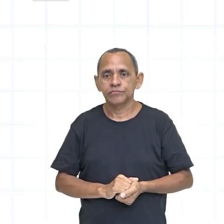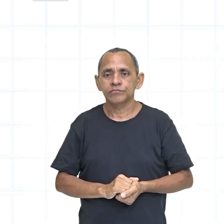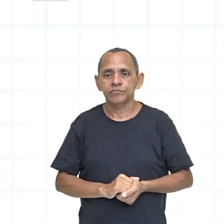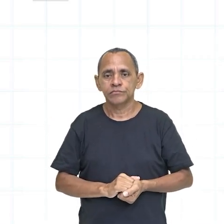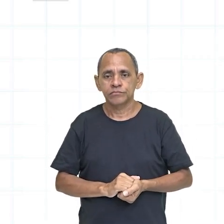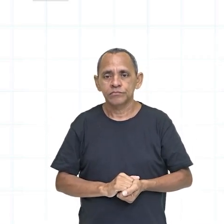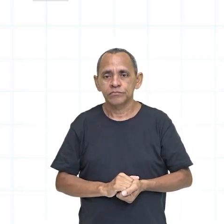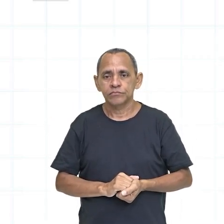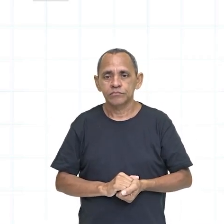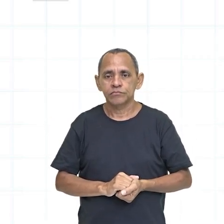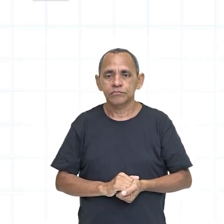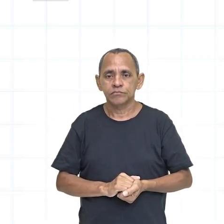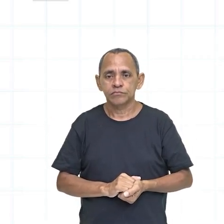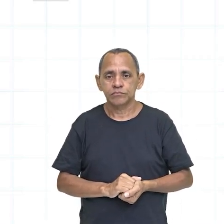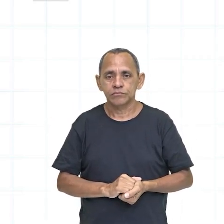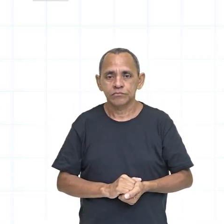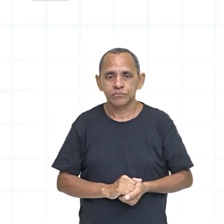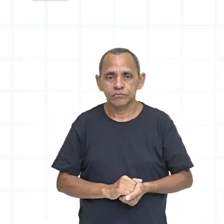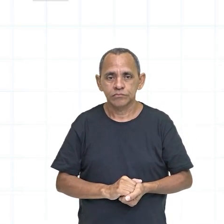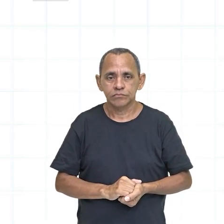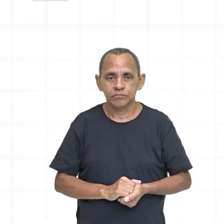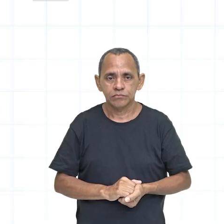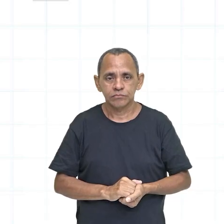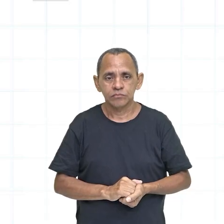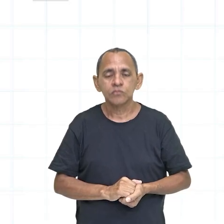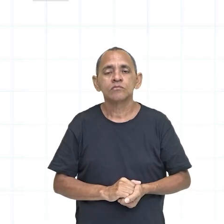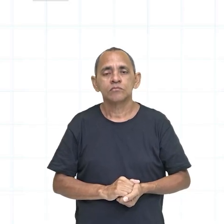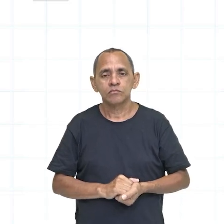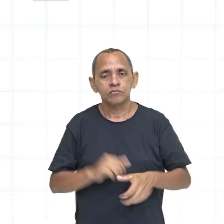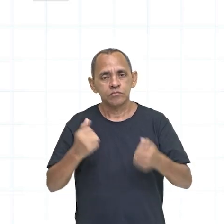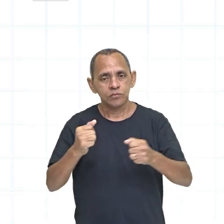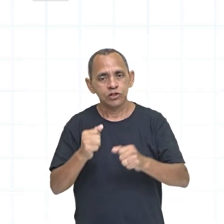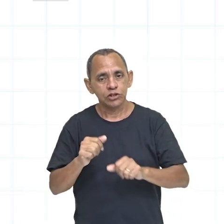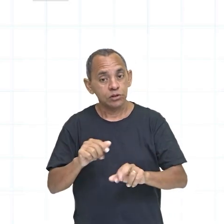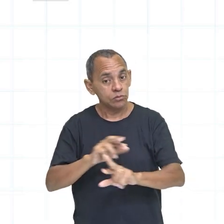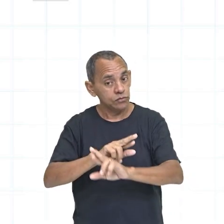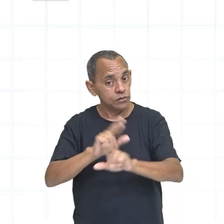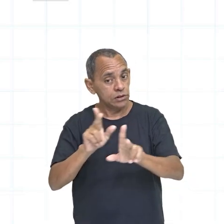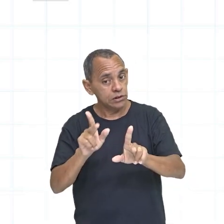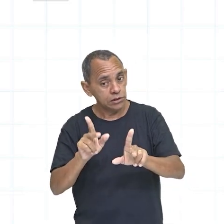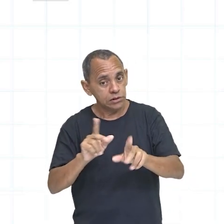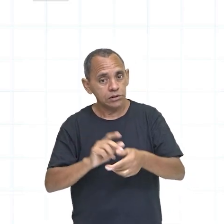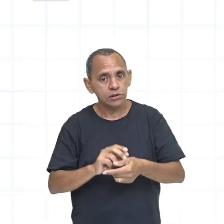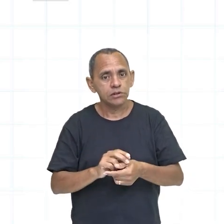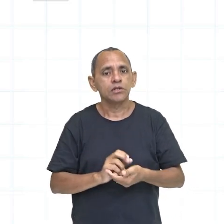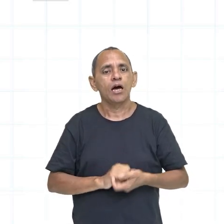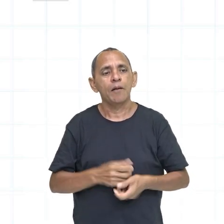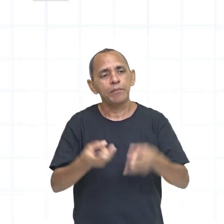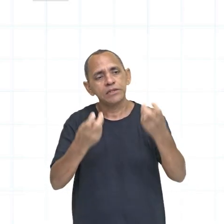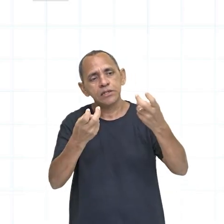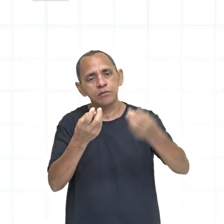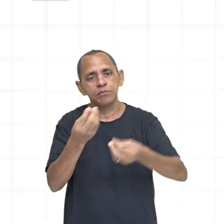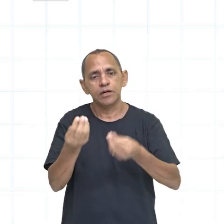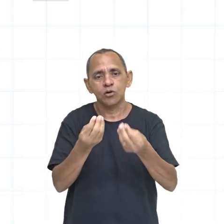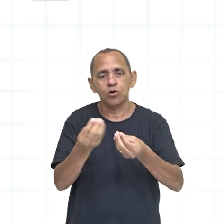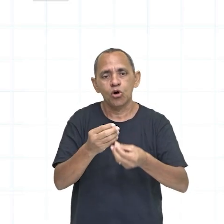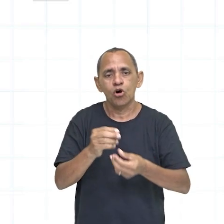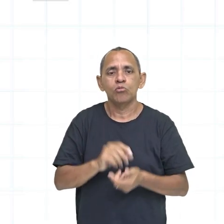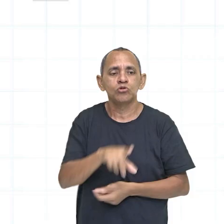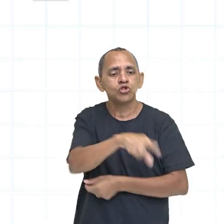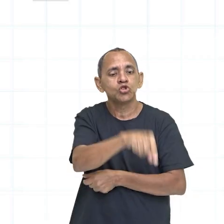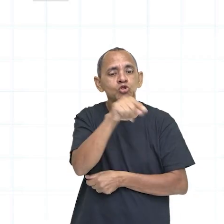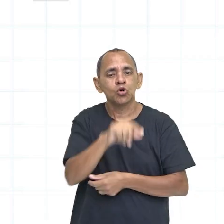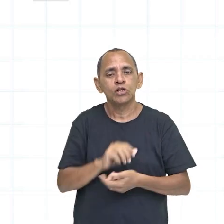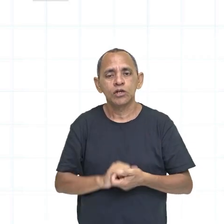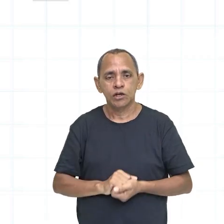linguagem verbal, tá certo? É só para a gente diferenciar e a gente pegando o gancho para mostrar alguns traffic signs, que seriam